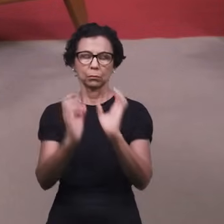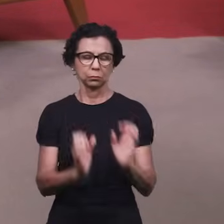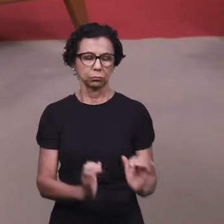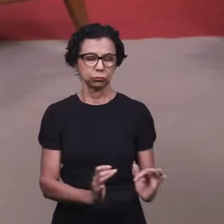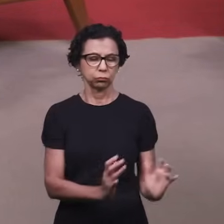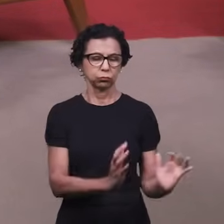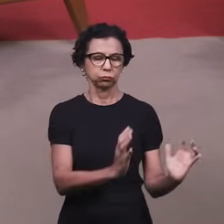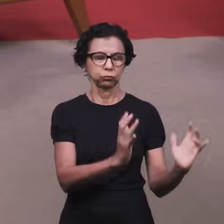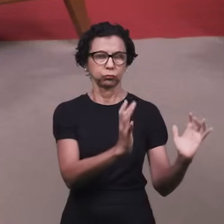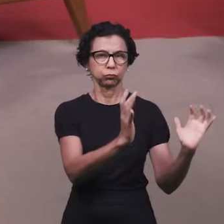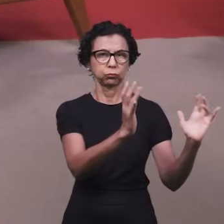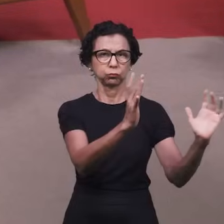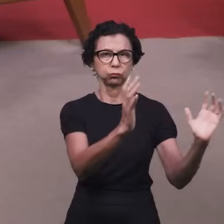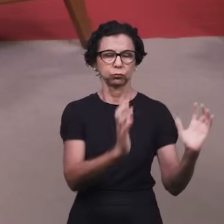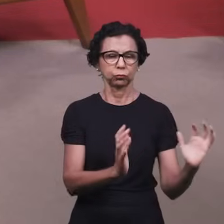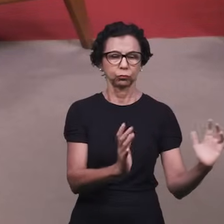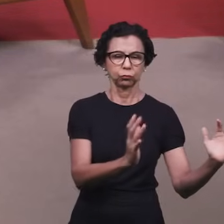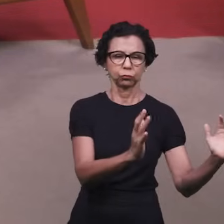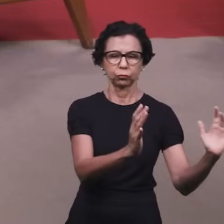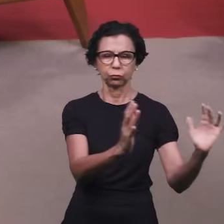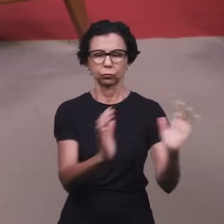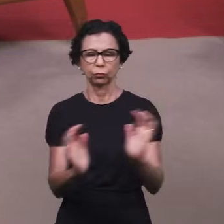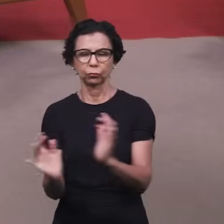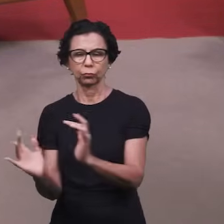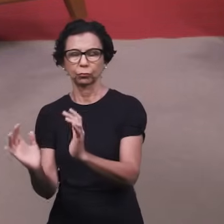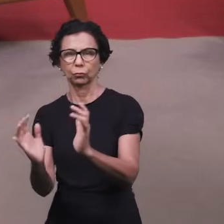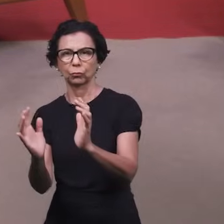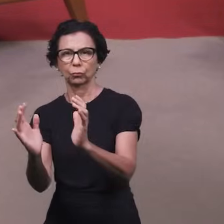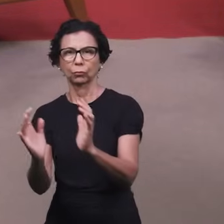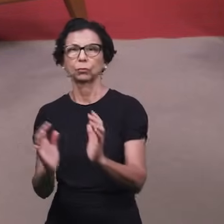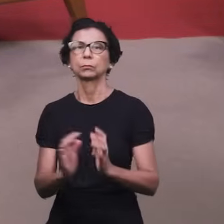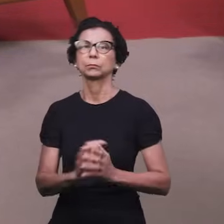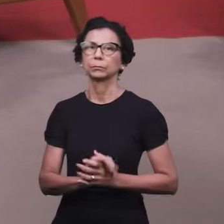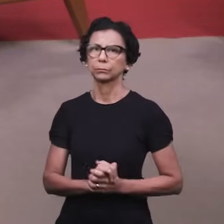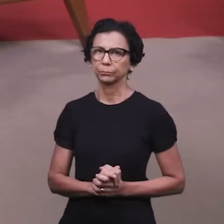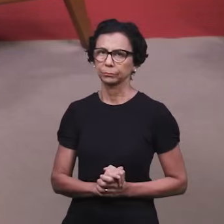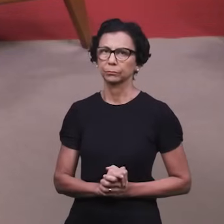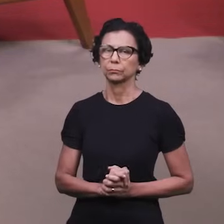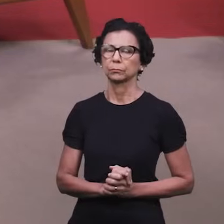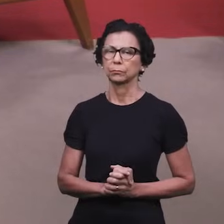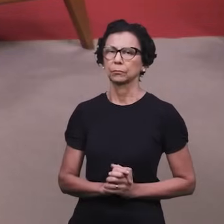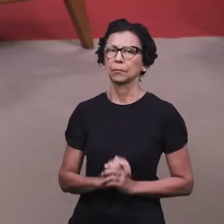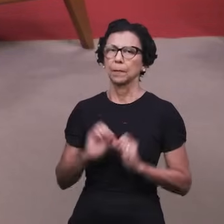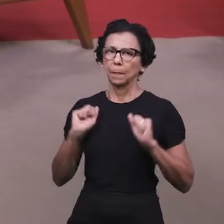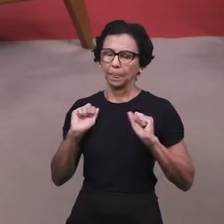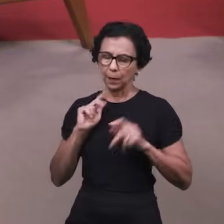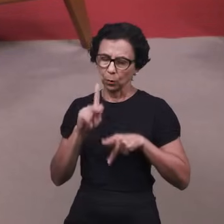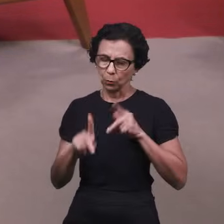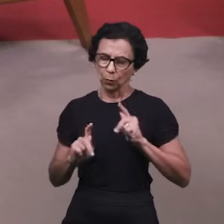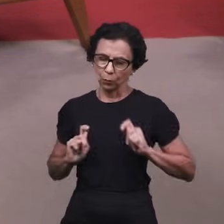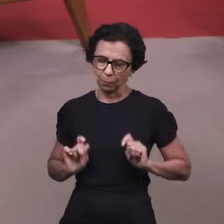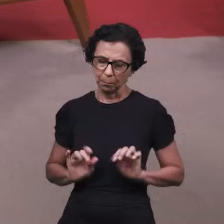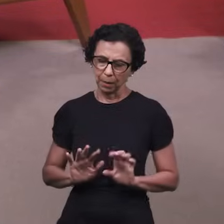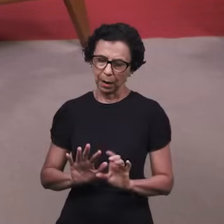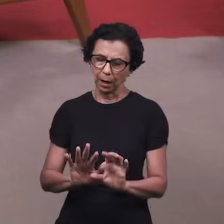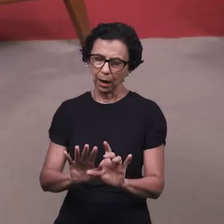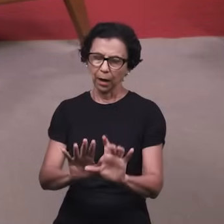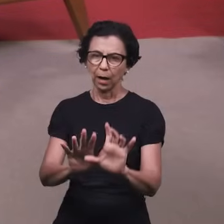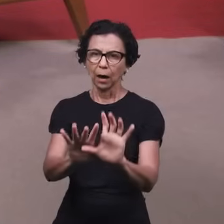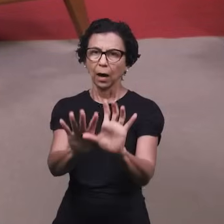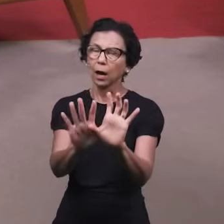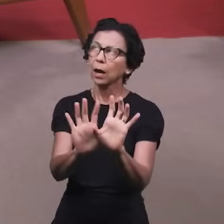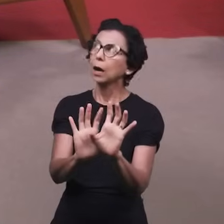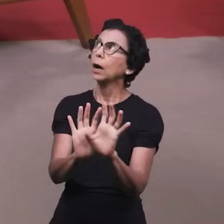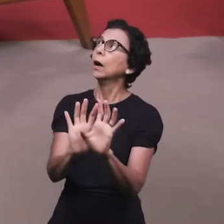Quem sabe um dia nós vamos até falar sobre a jornada do deserto. Sem dúvida. Que é maravilhoso. É maravilhoso,